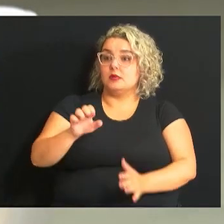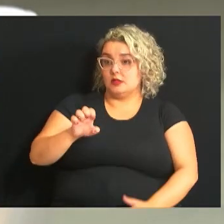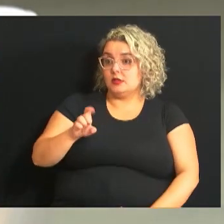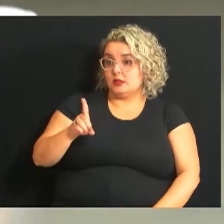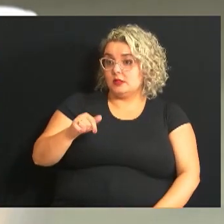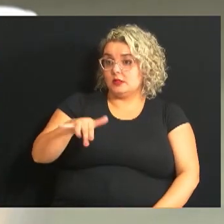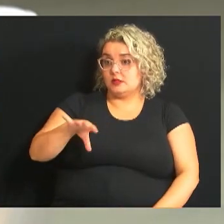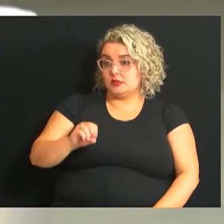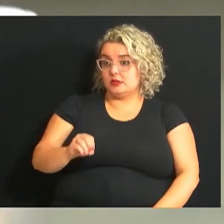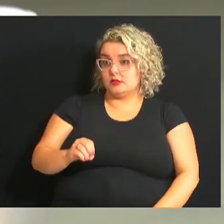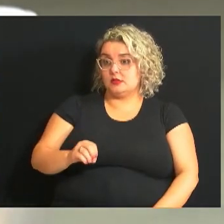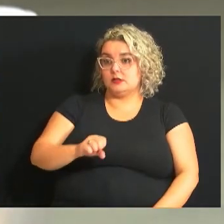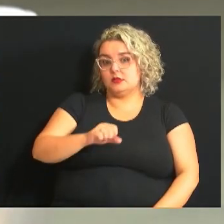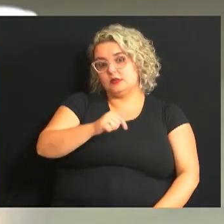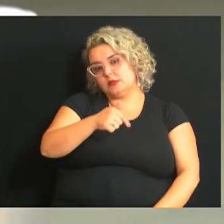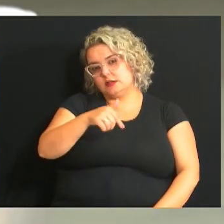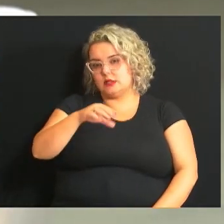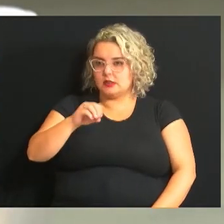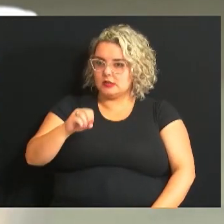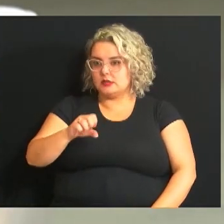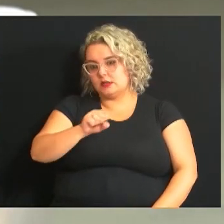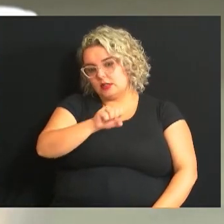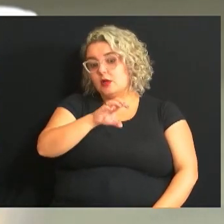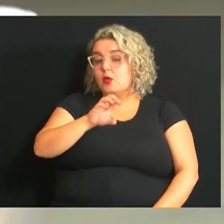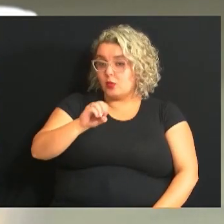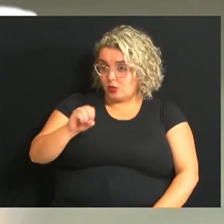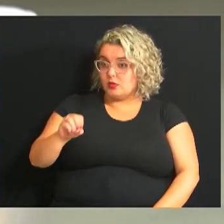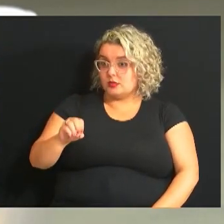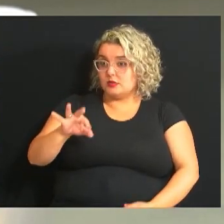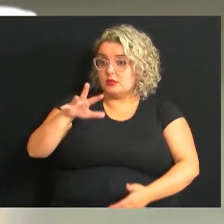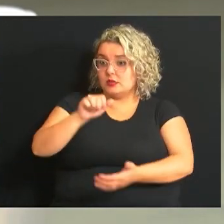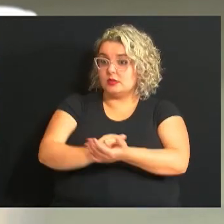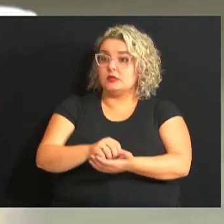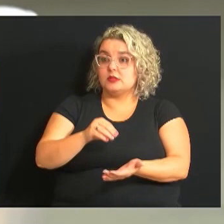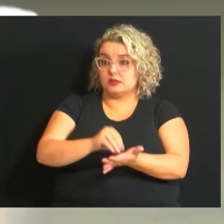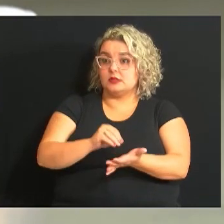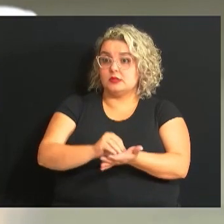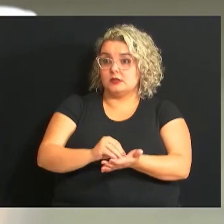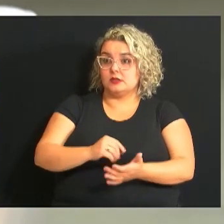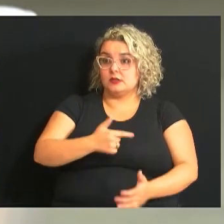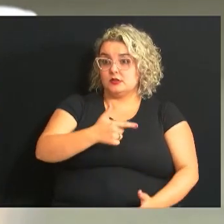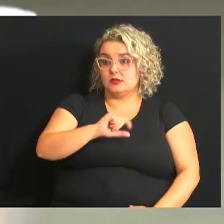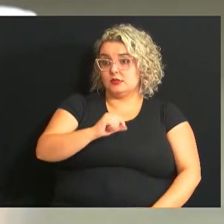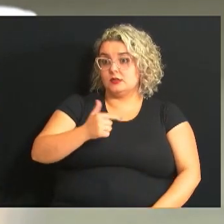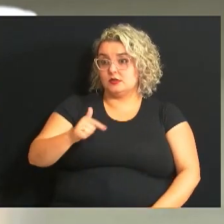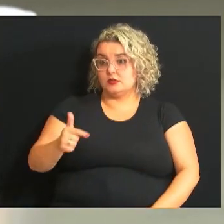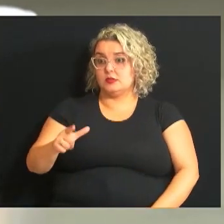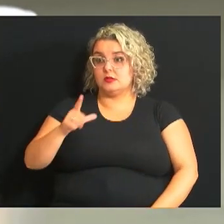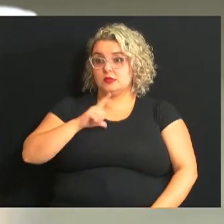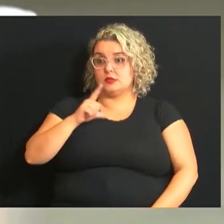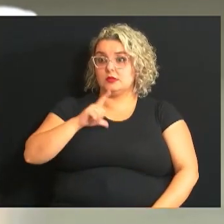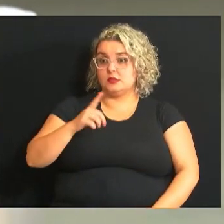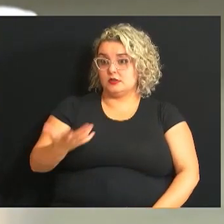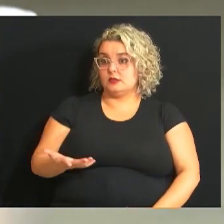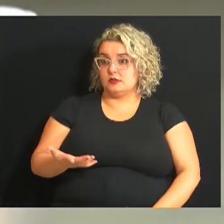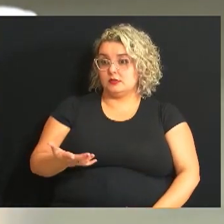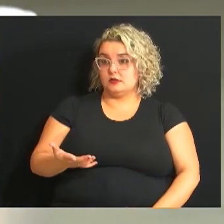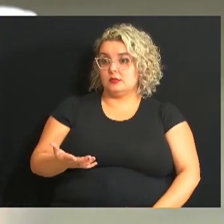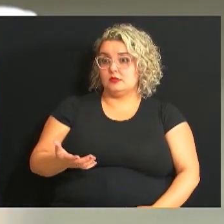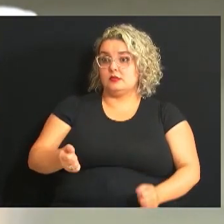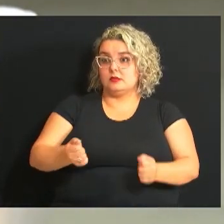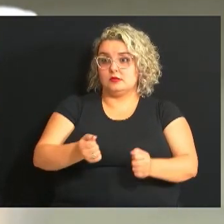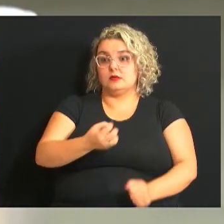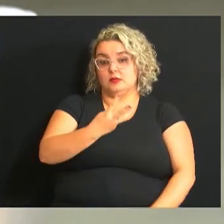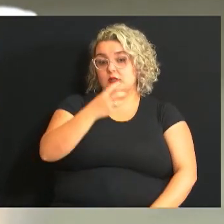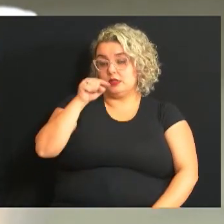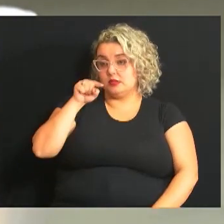700, 800 inscritos e essa última edição agora, de 2022, foi cerca de 3 mil estudantes.